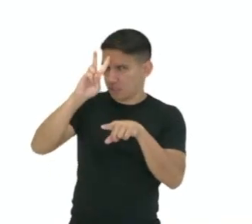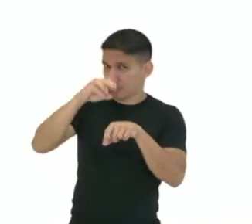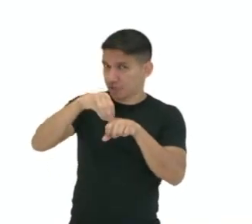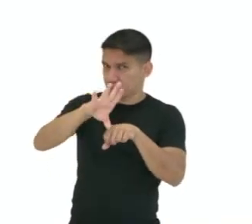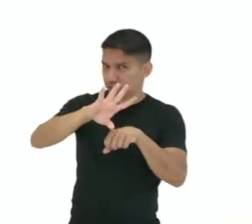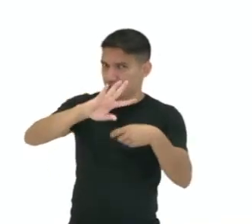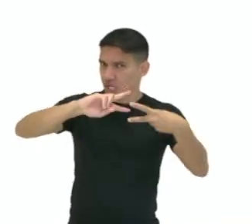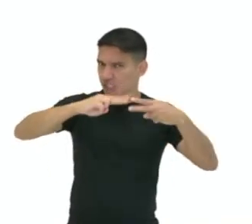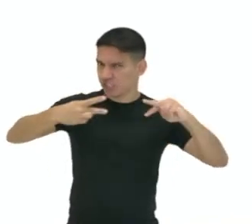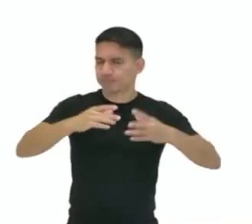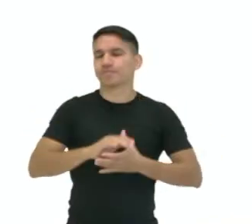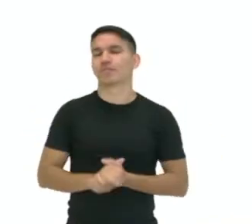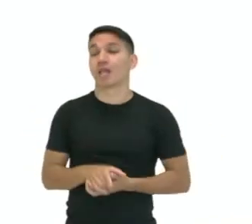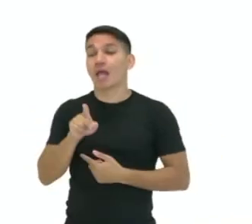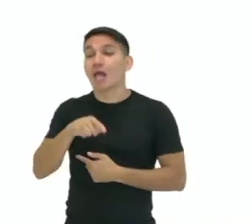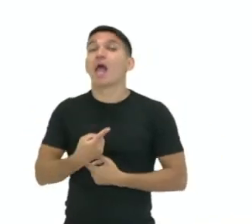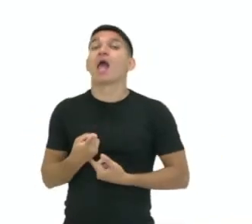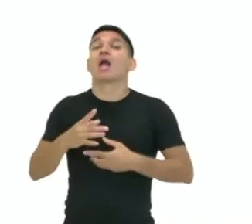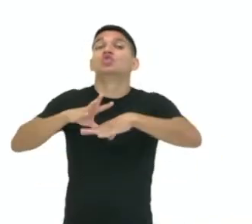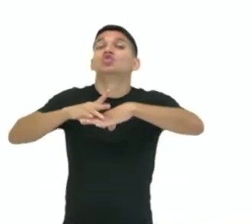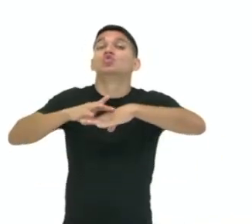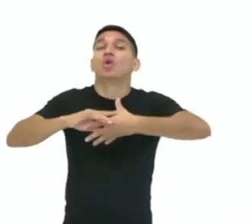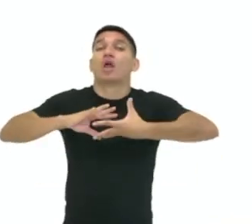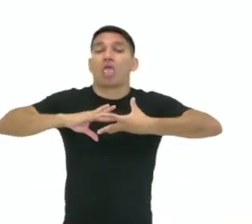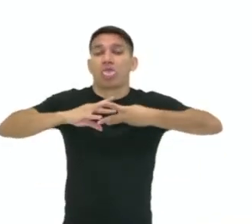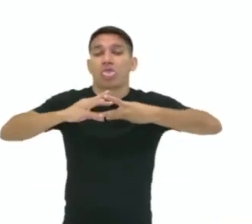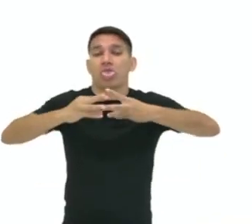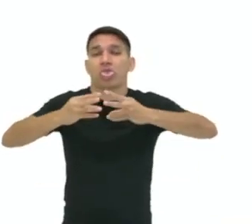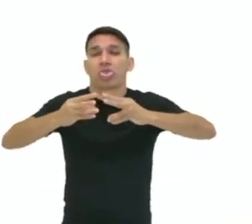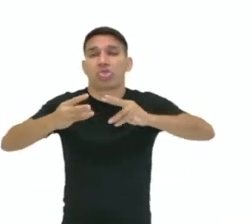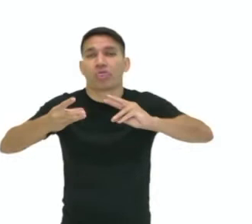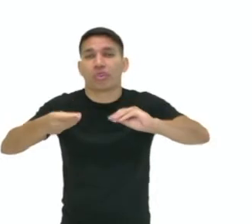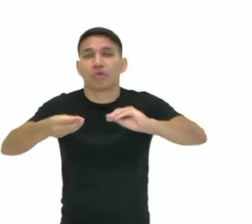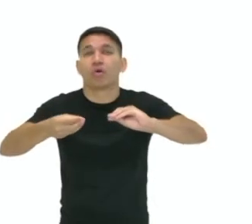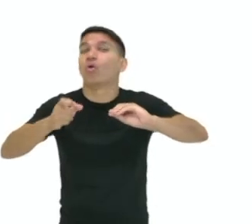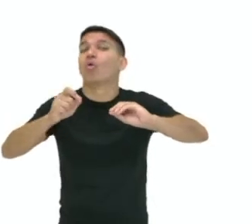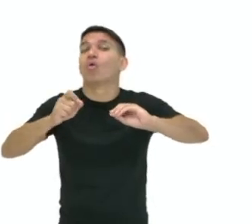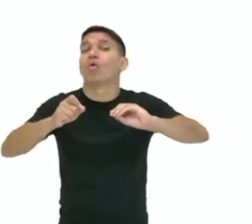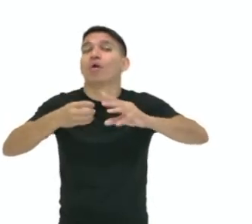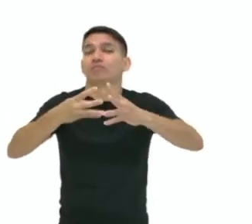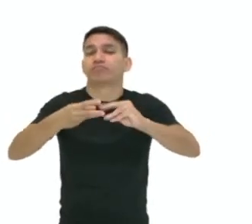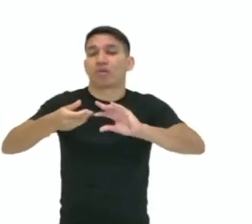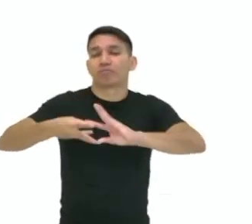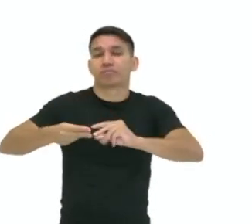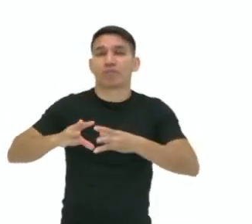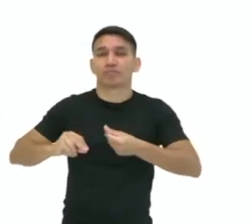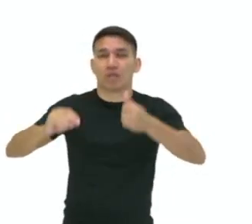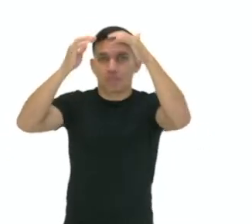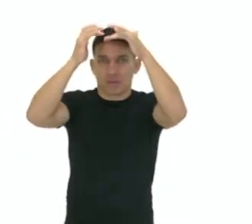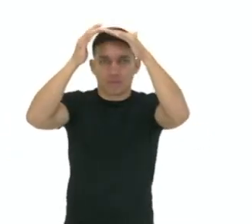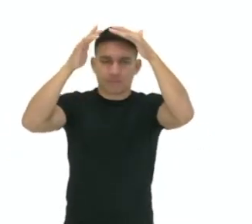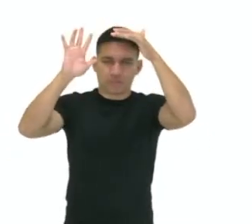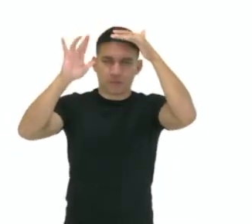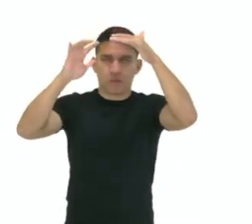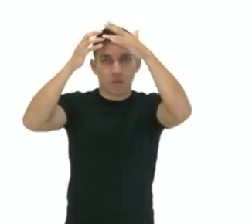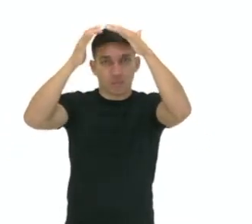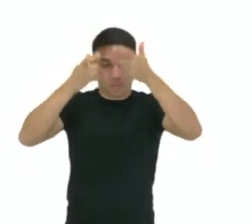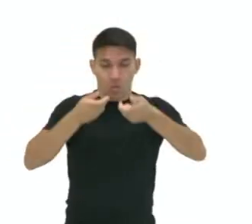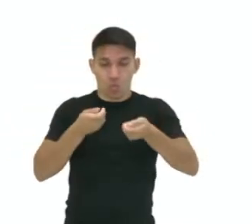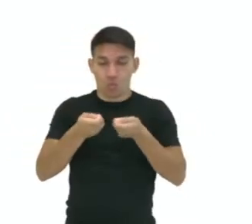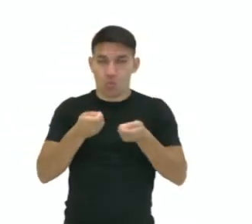genética, é uma doença degenerativa que destrói os neurônios